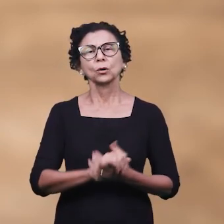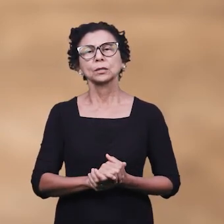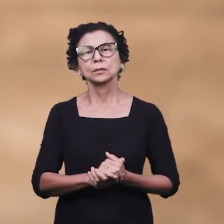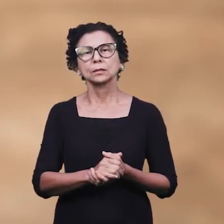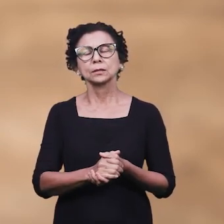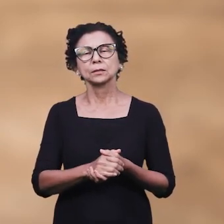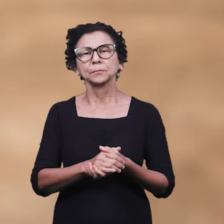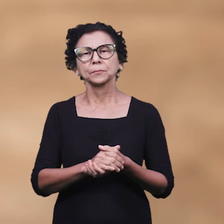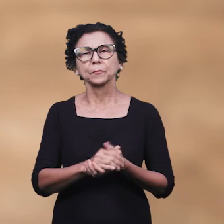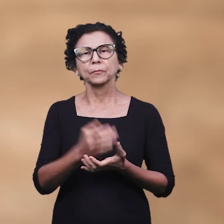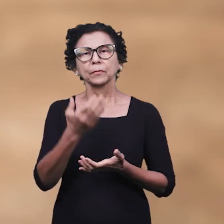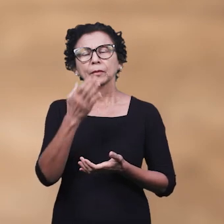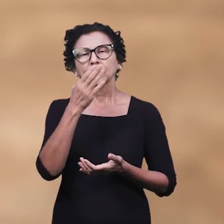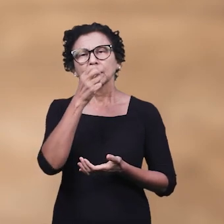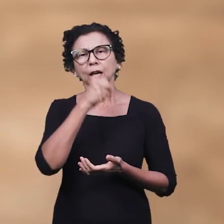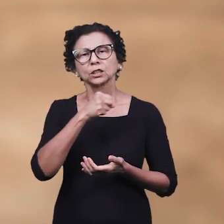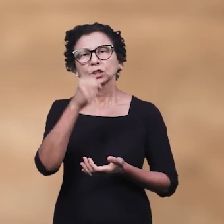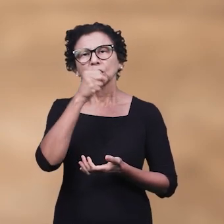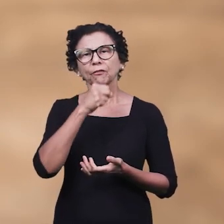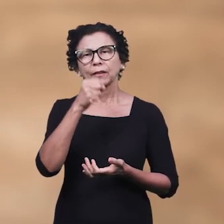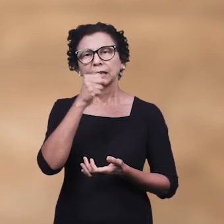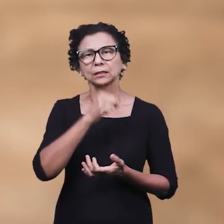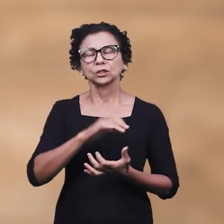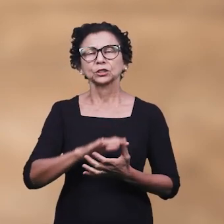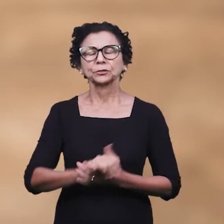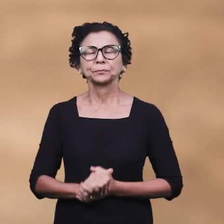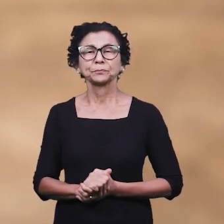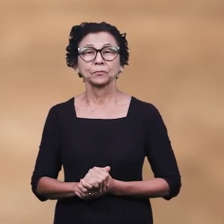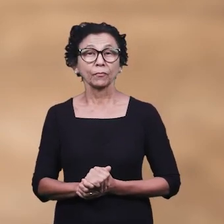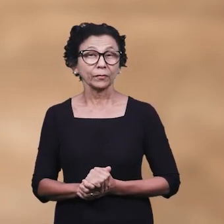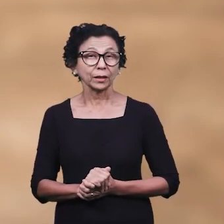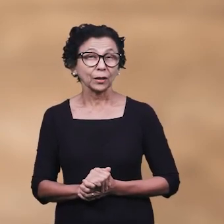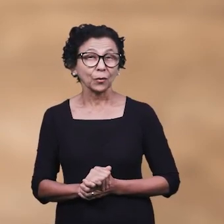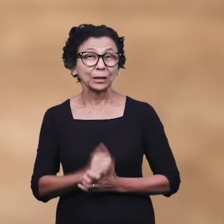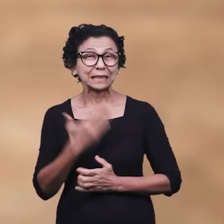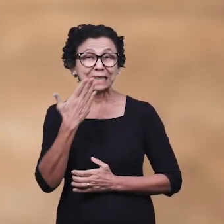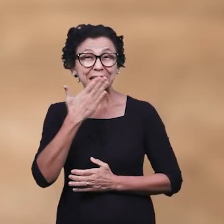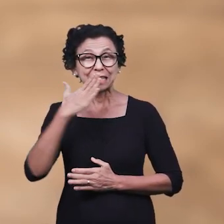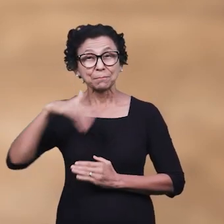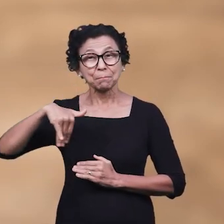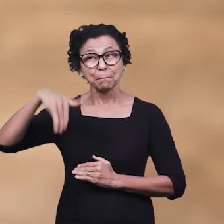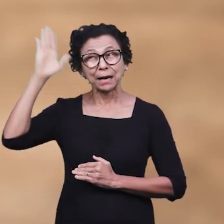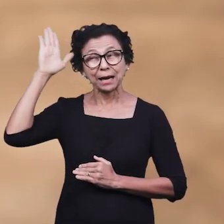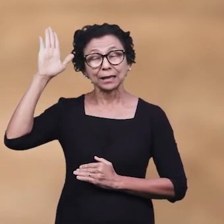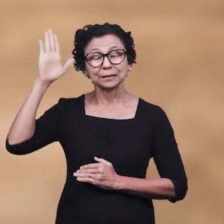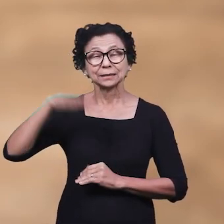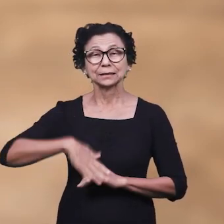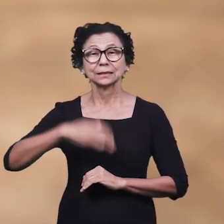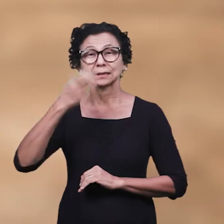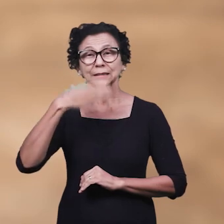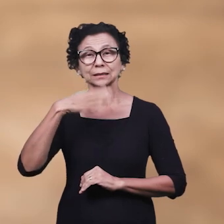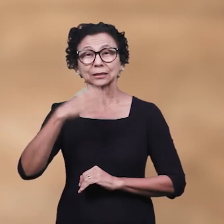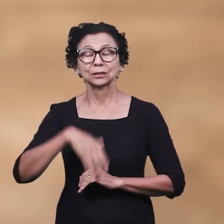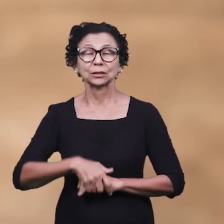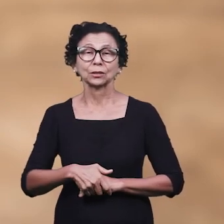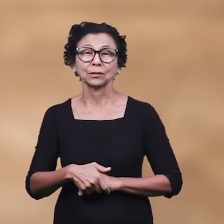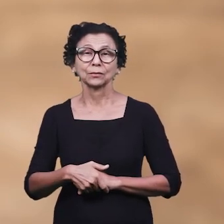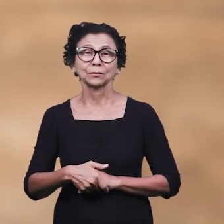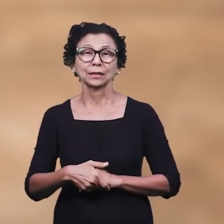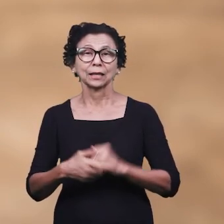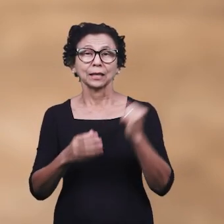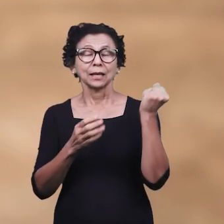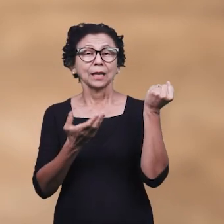light e chocolate amargo. Agora, no alto índice glicêmico, nós temos as frutas, que são abacaxi,